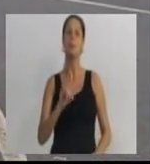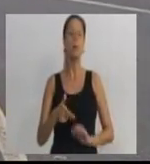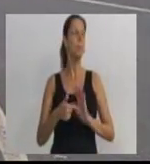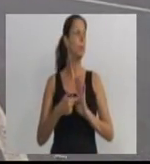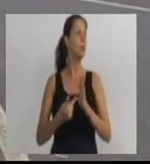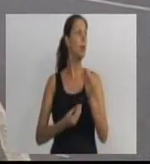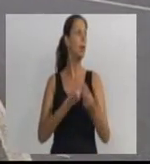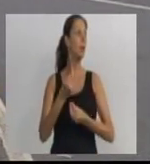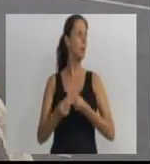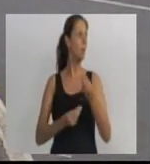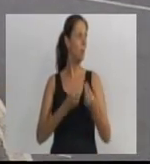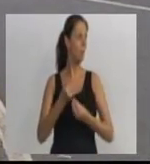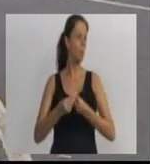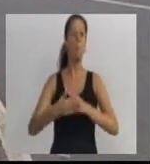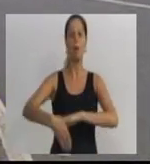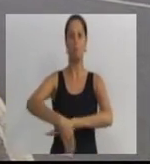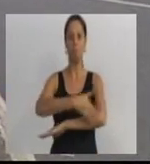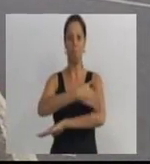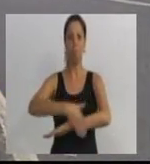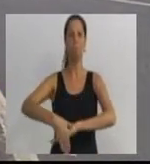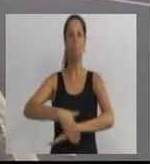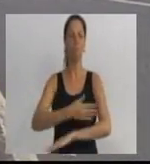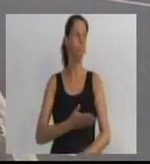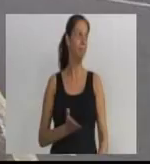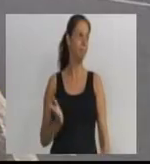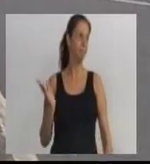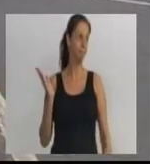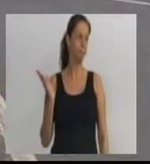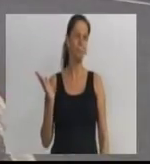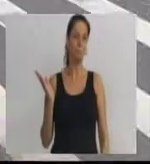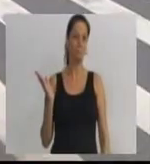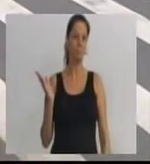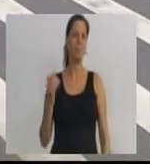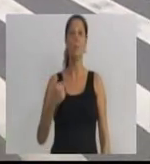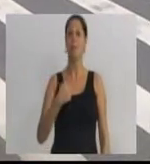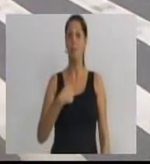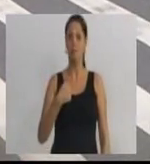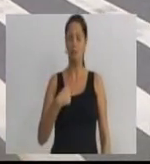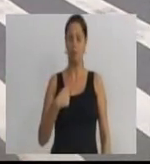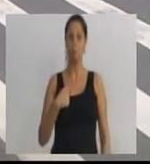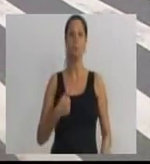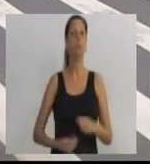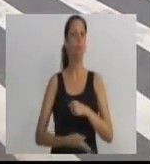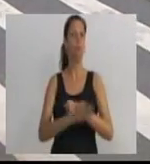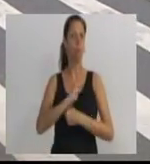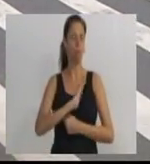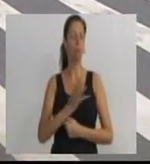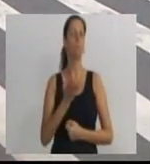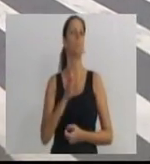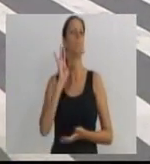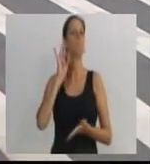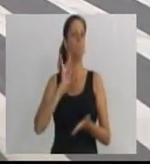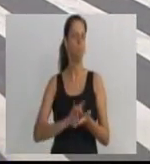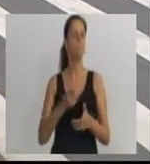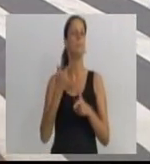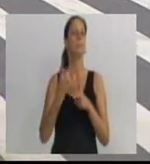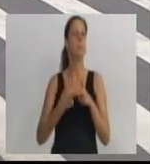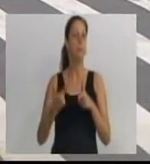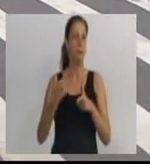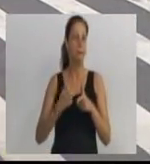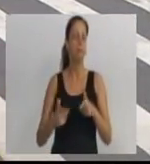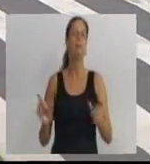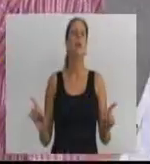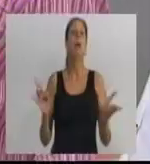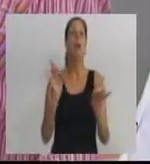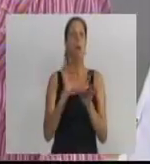nós. Aí é o complexo viário do Badenfurt, onde eu, vereador Zeca Bombeiro, gostaria de uma solução provisória que eu